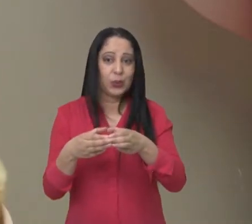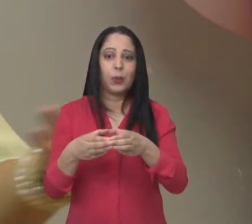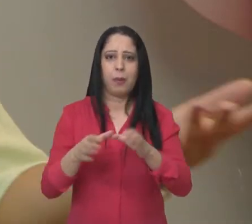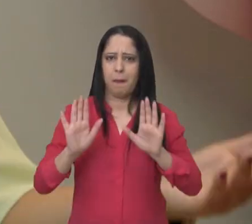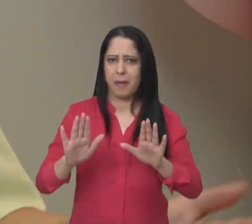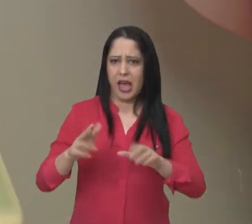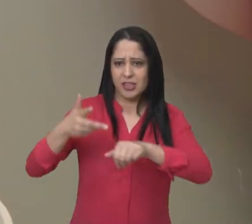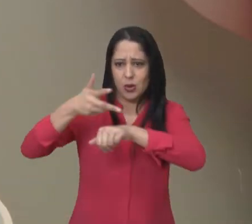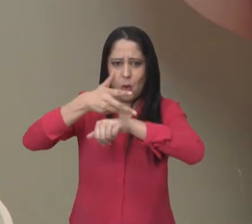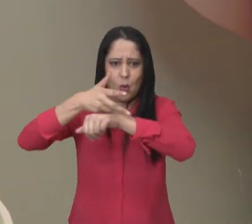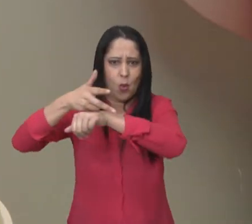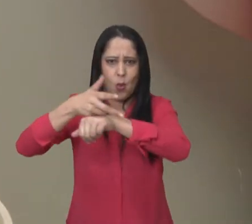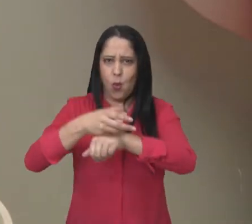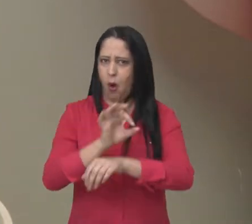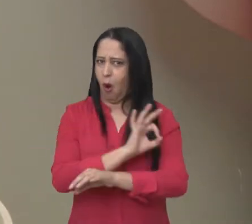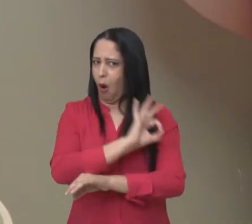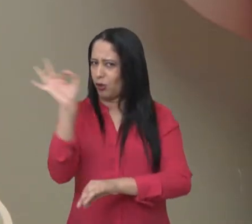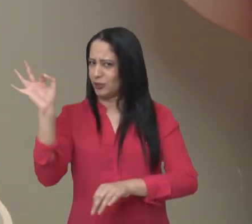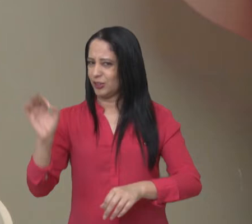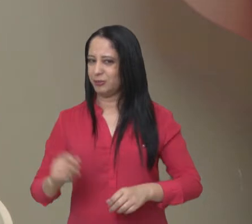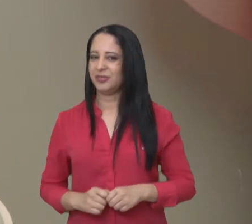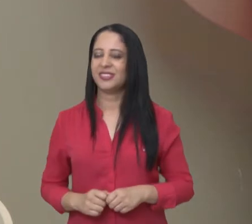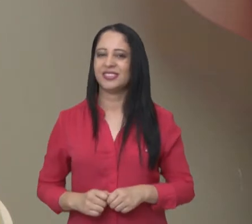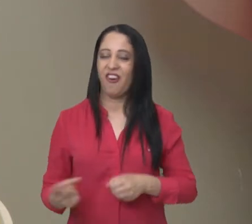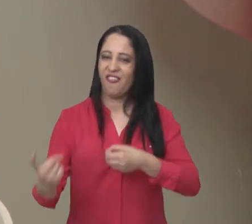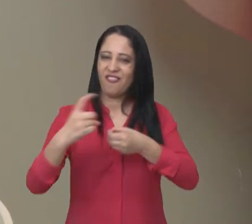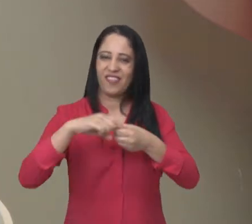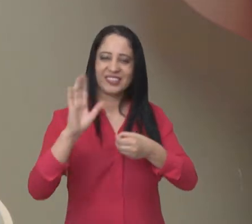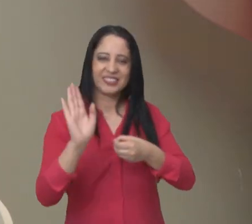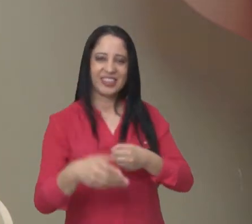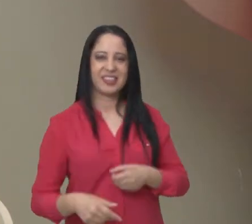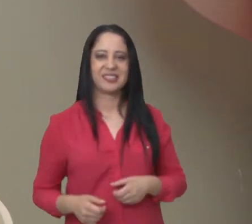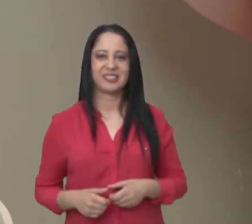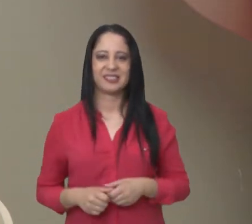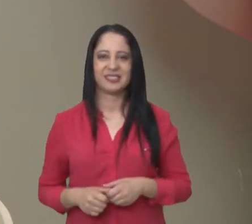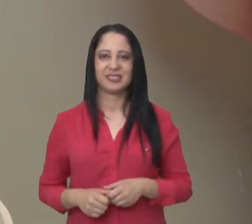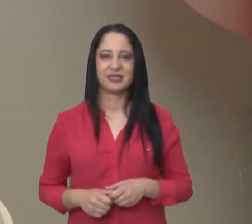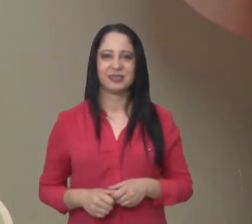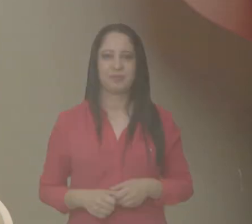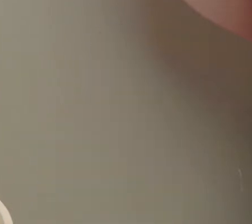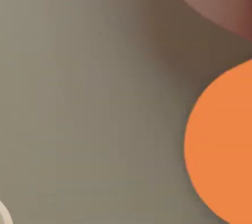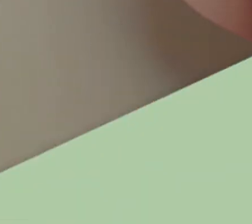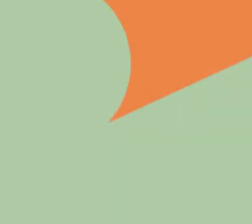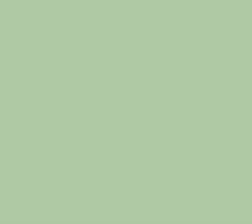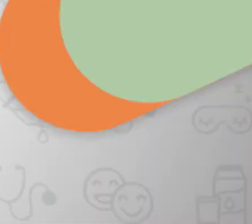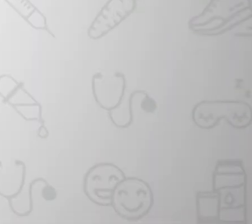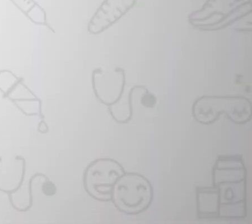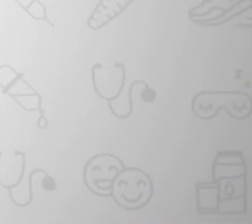peguei todo mundo de surpresa, mas os meninos são bons e manda ver. A gente volta já já.